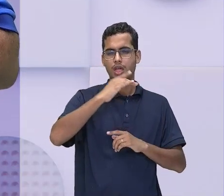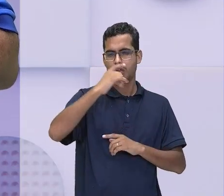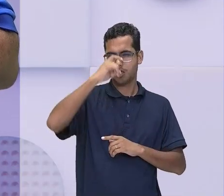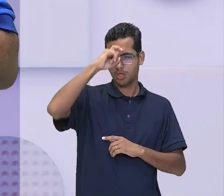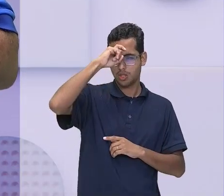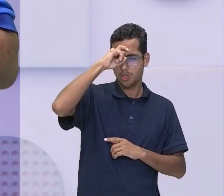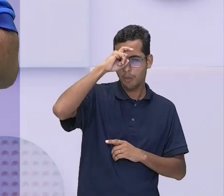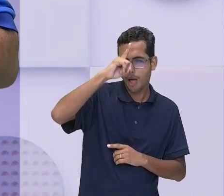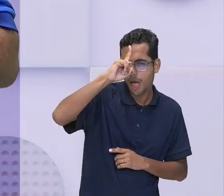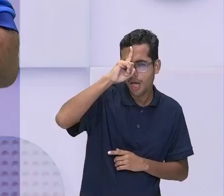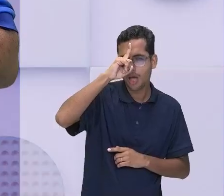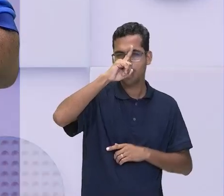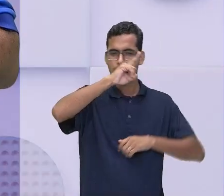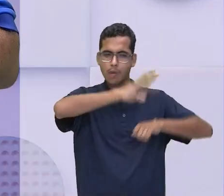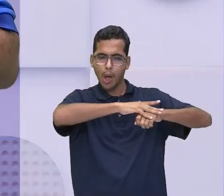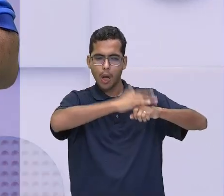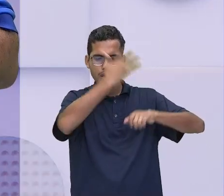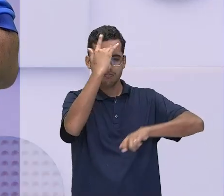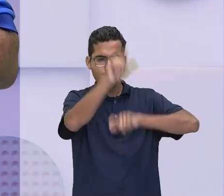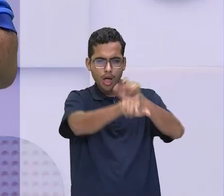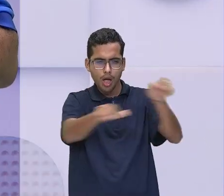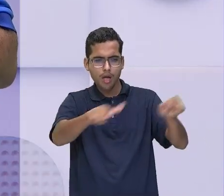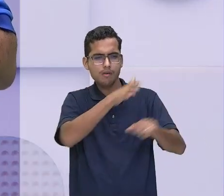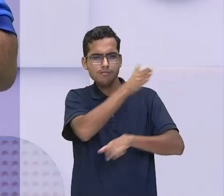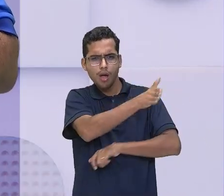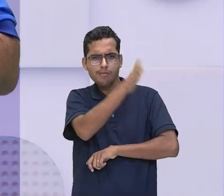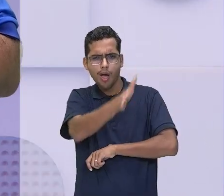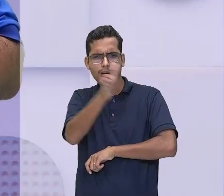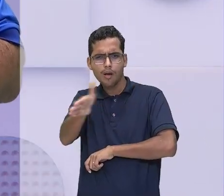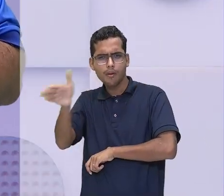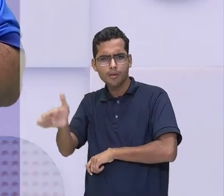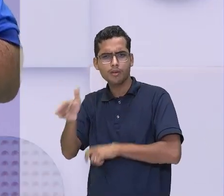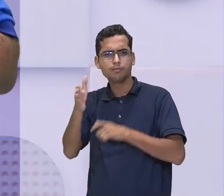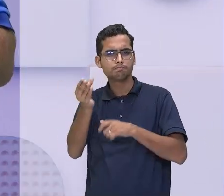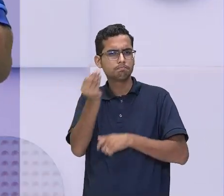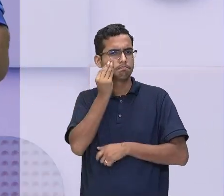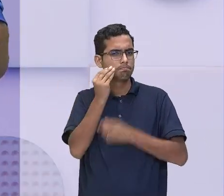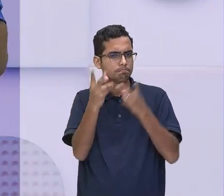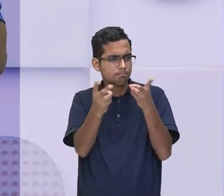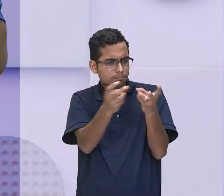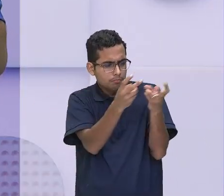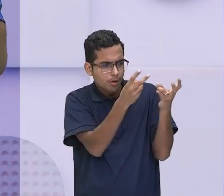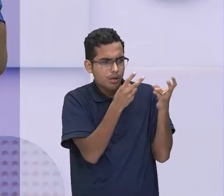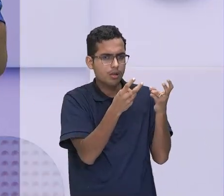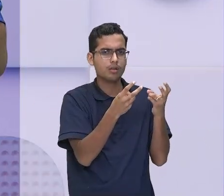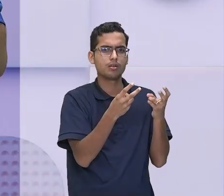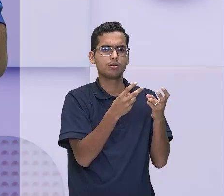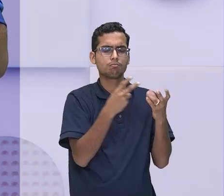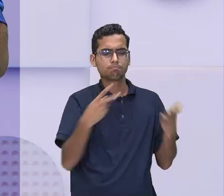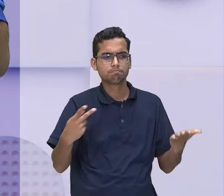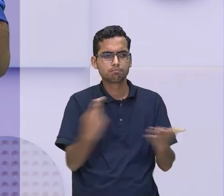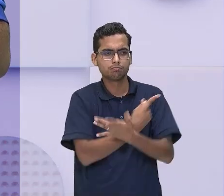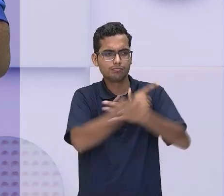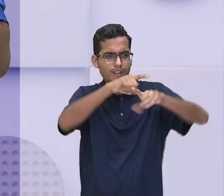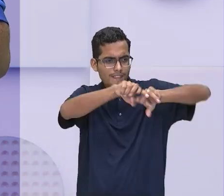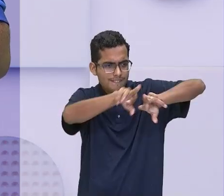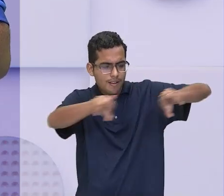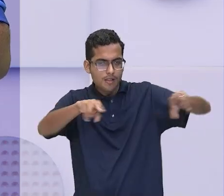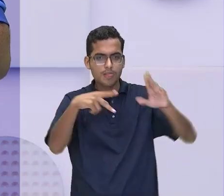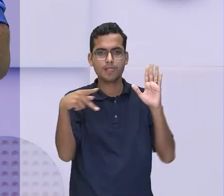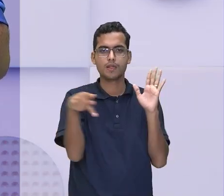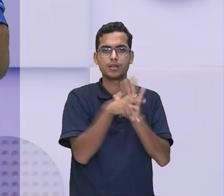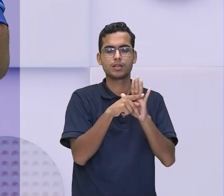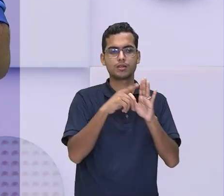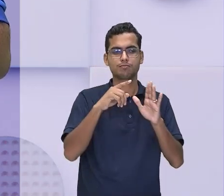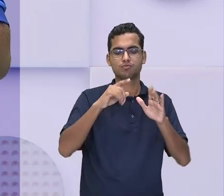pude observar que muitas situações de quadros irreversíveis, eles de